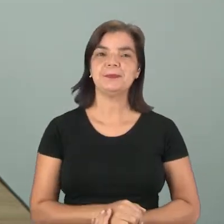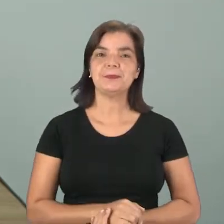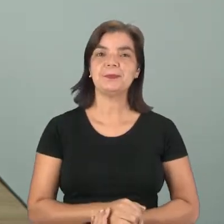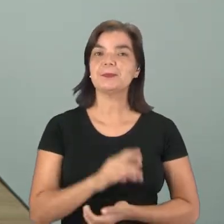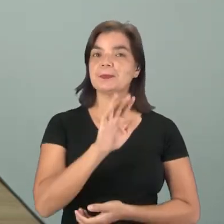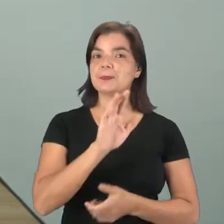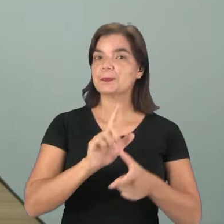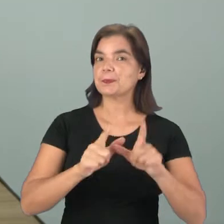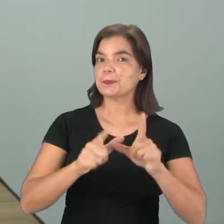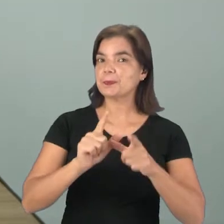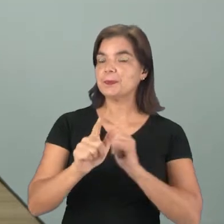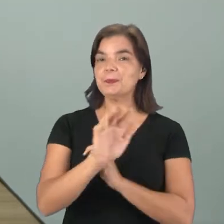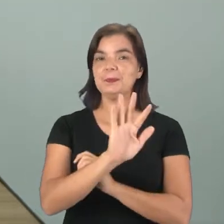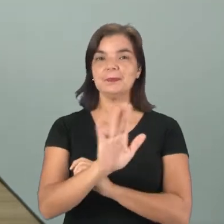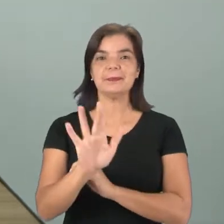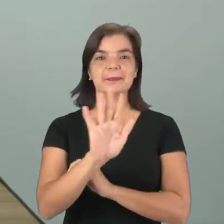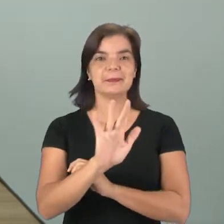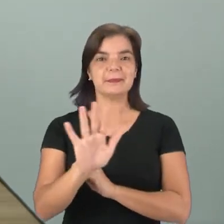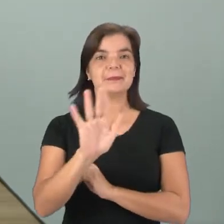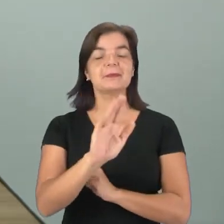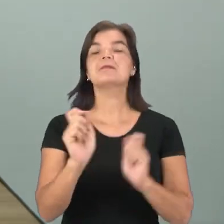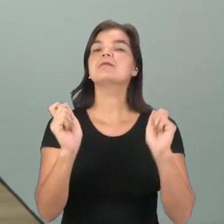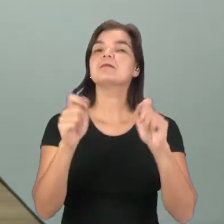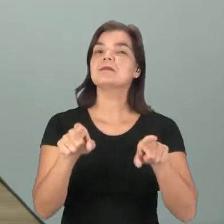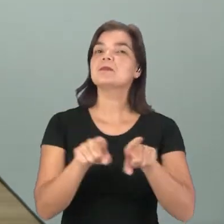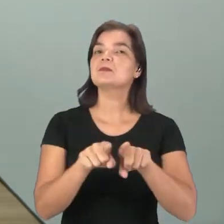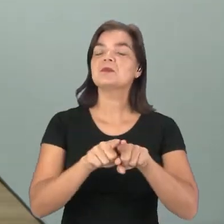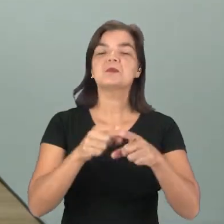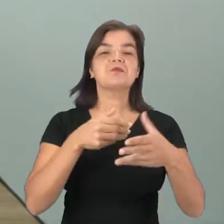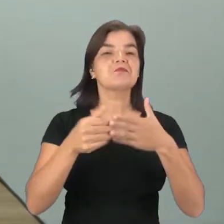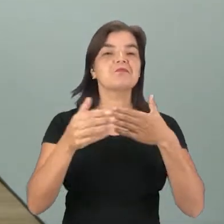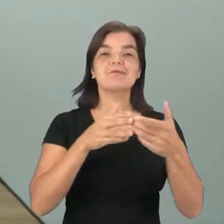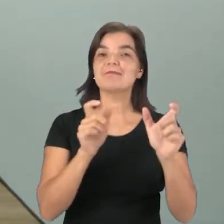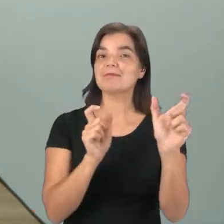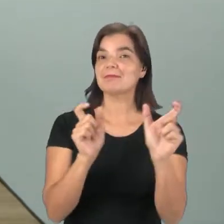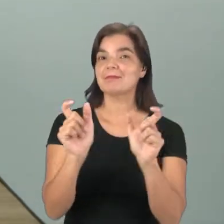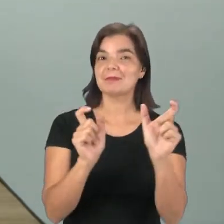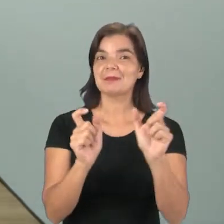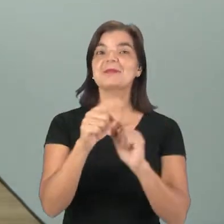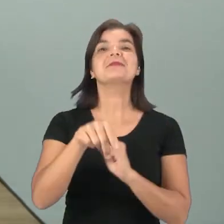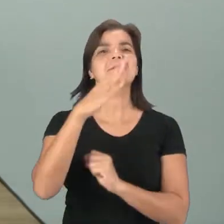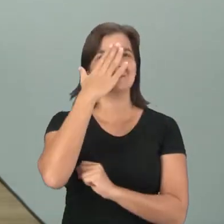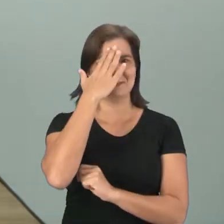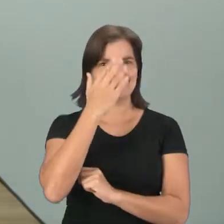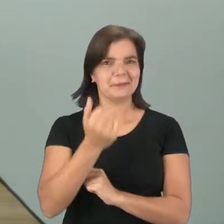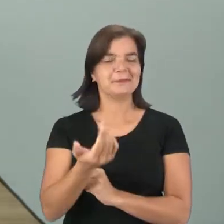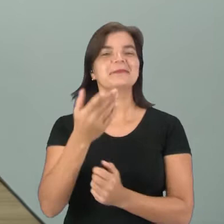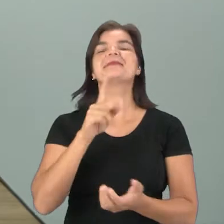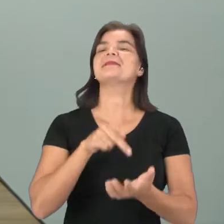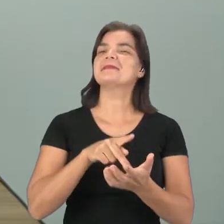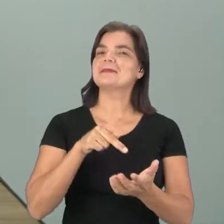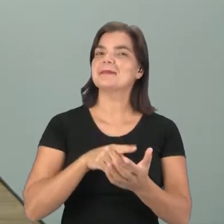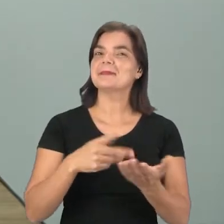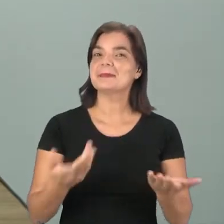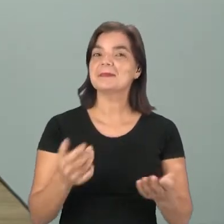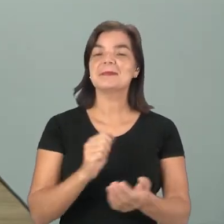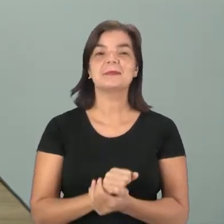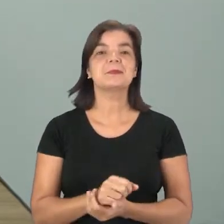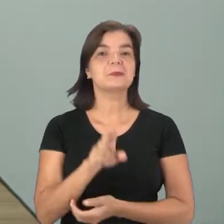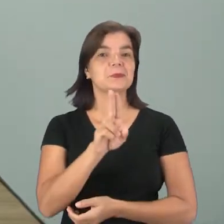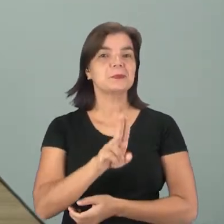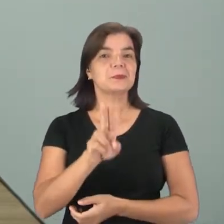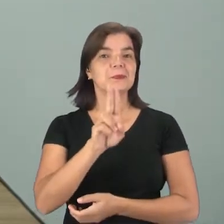com as letras do alfabeto nós podemos formar qualquer palavra você sabia isso mesmo